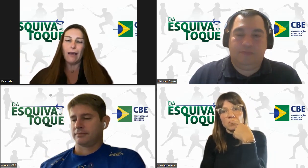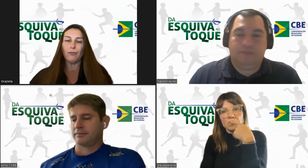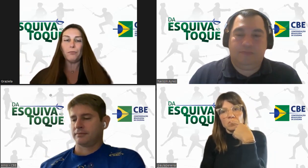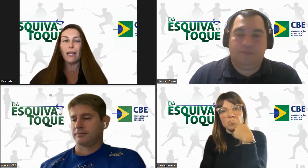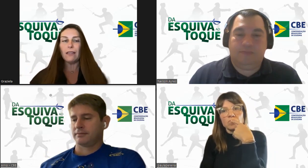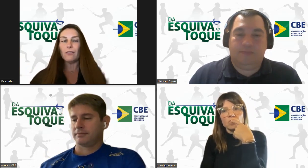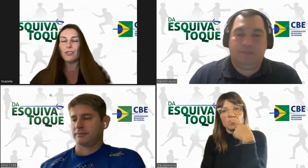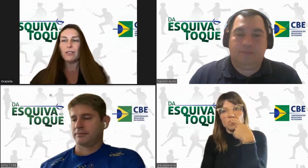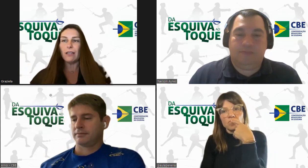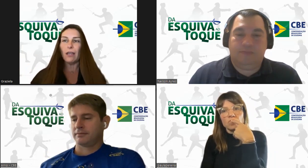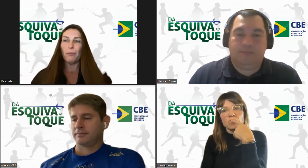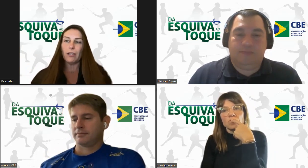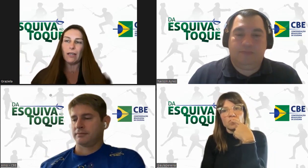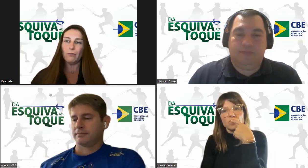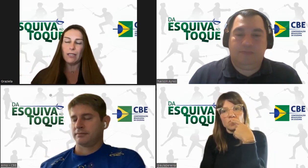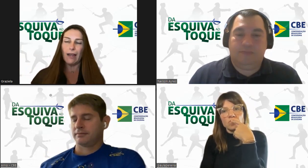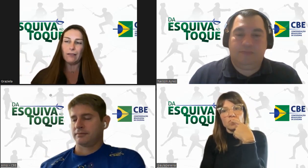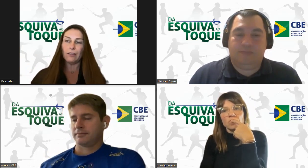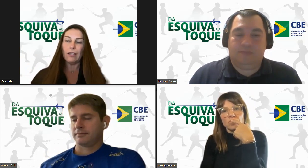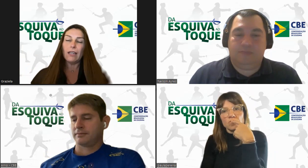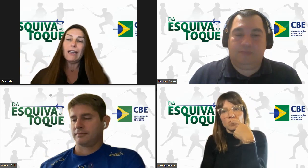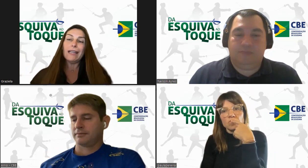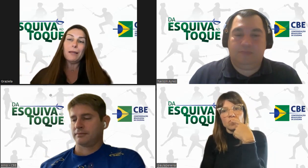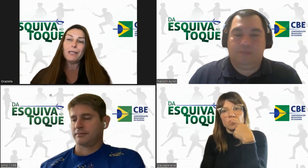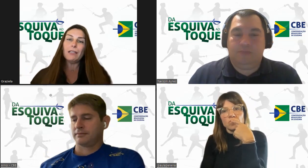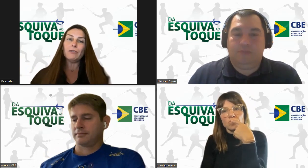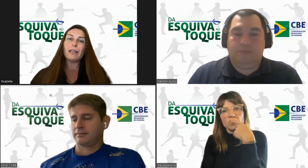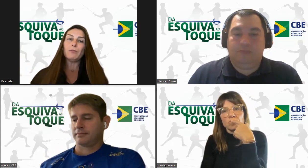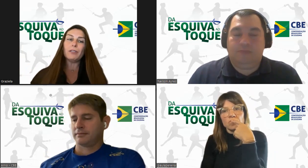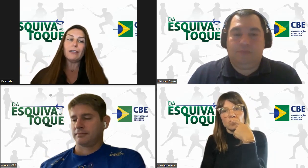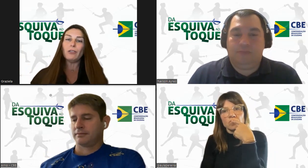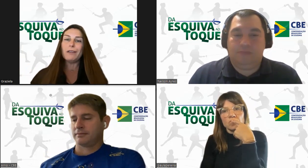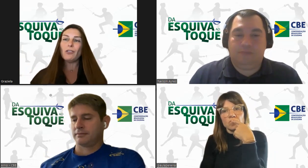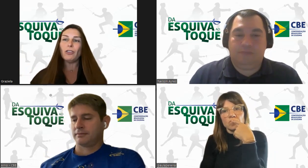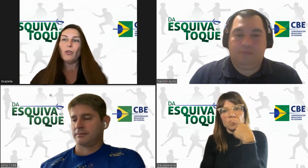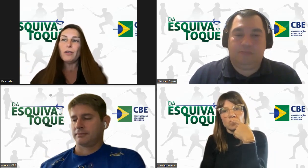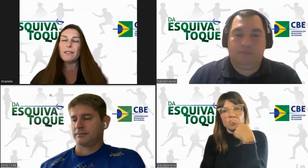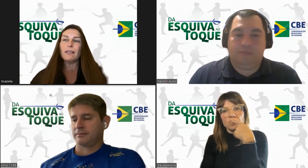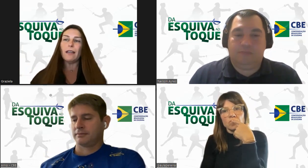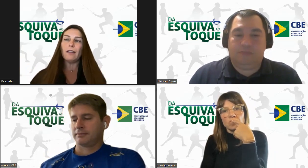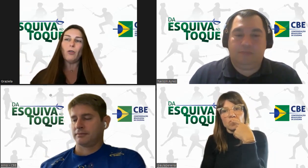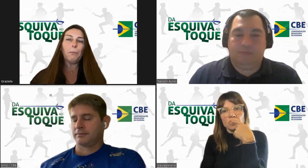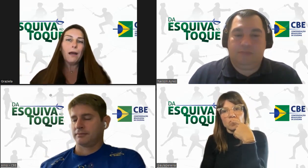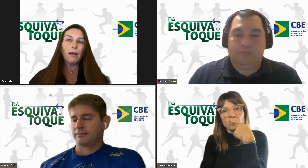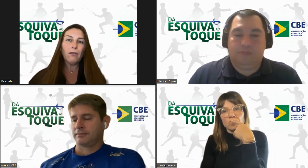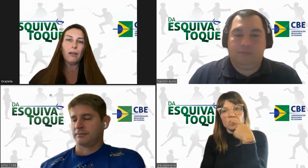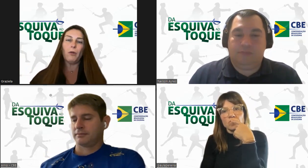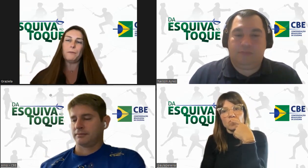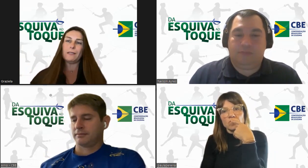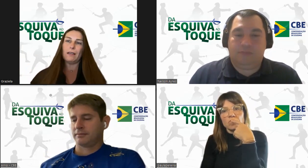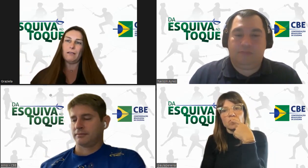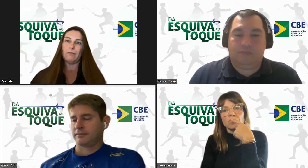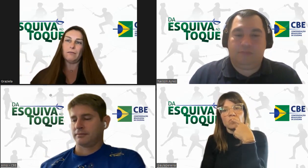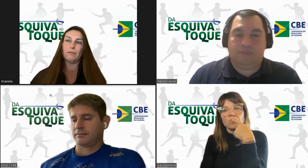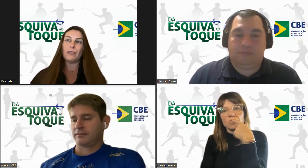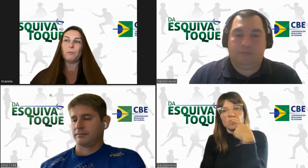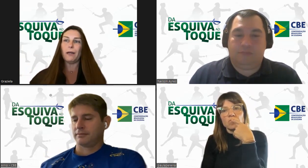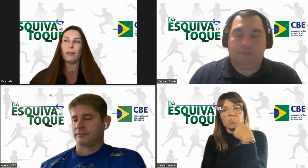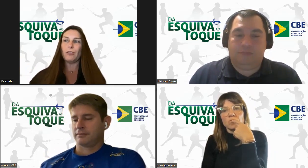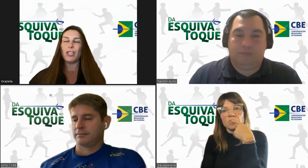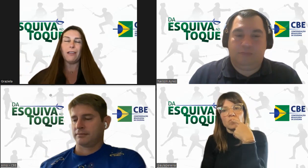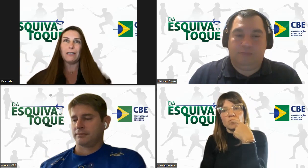a Glicemia estável para isso a gente tem que repor carboidrato e lembrando que carboidrato não é só doce né O pão é uma opção